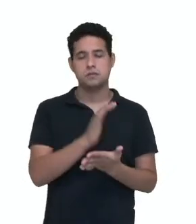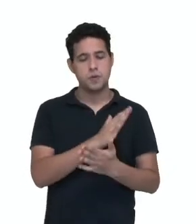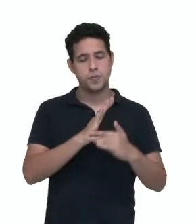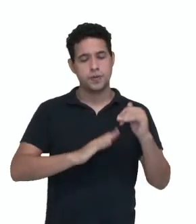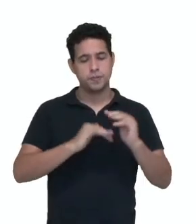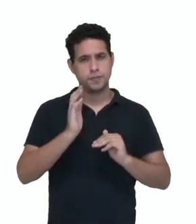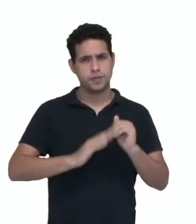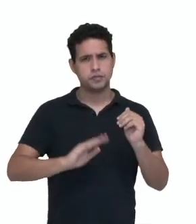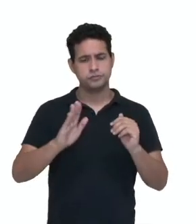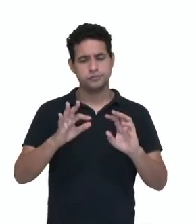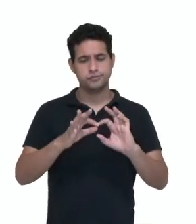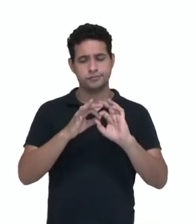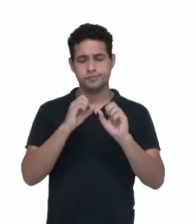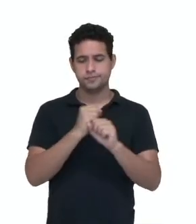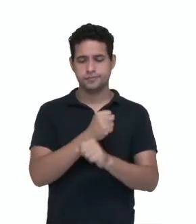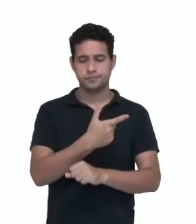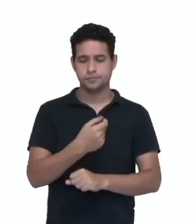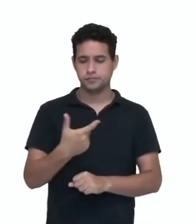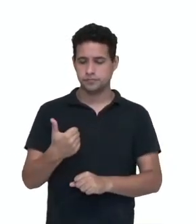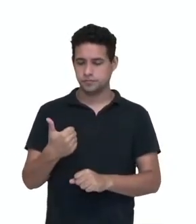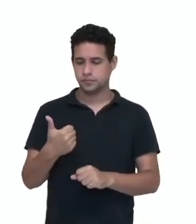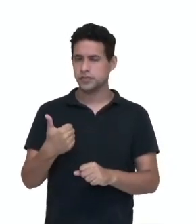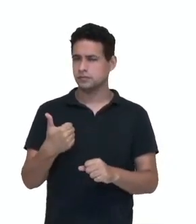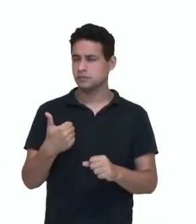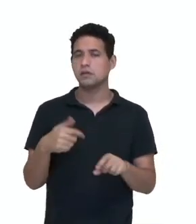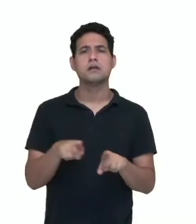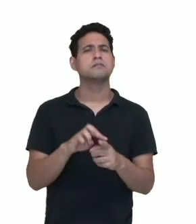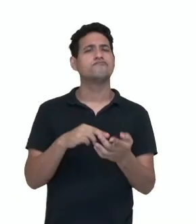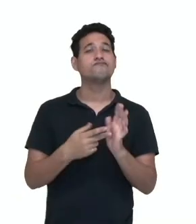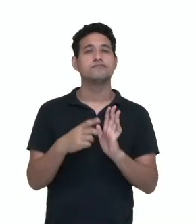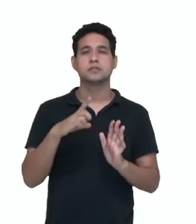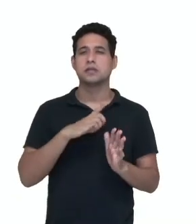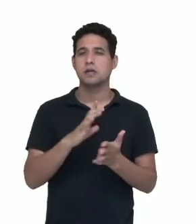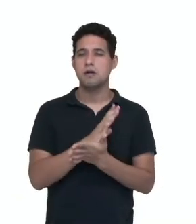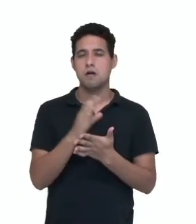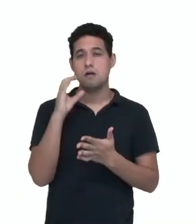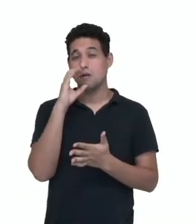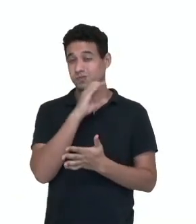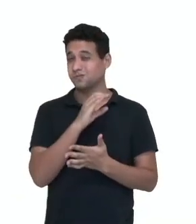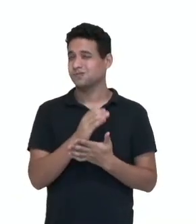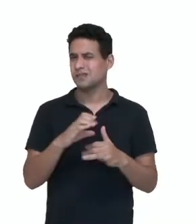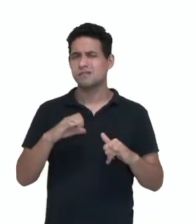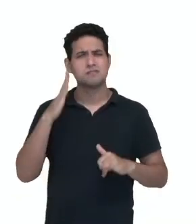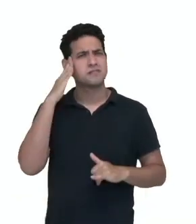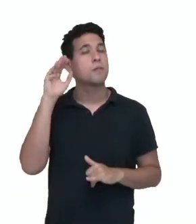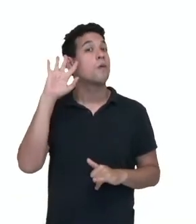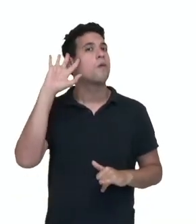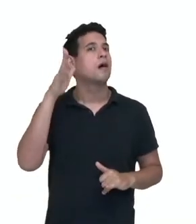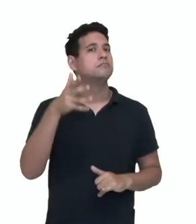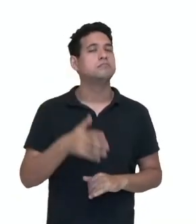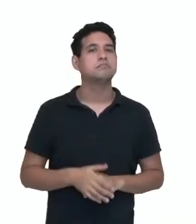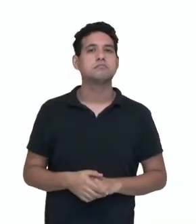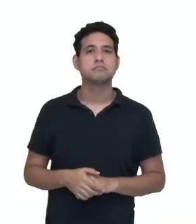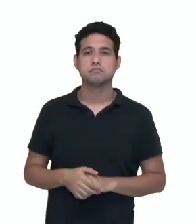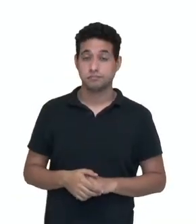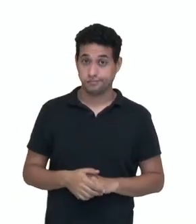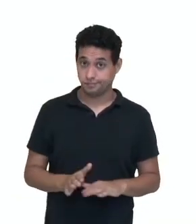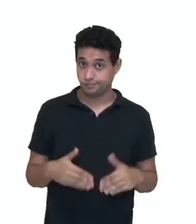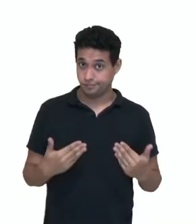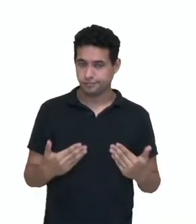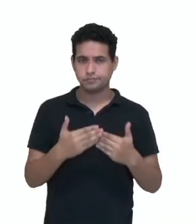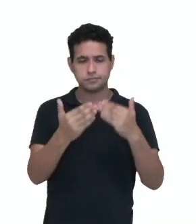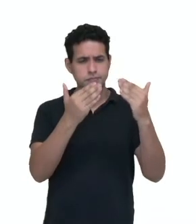la Olimpíada 2020 y 2021 sufrieron con el clima. ¿Sabe cuáles son? Bueno,